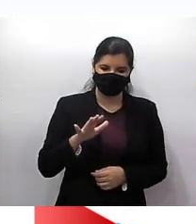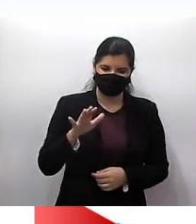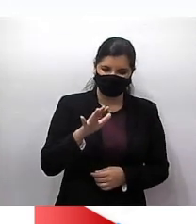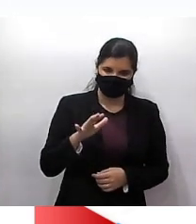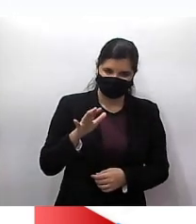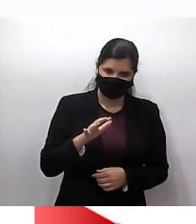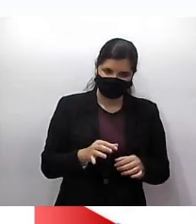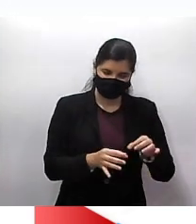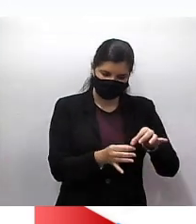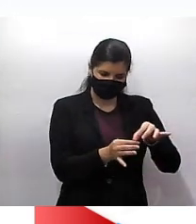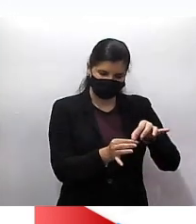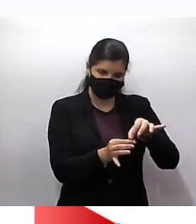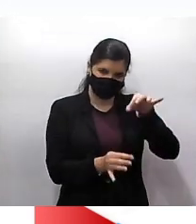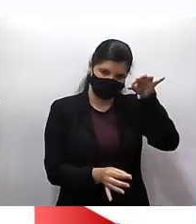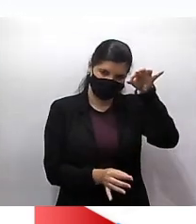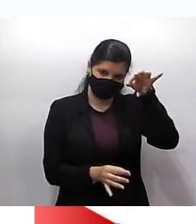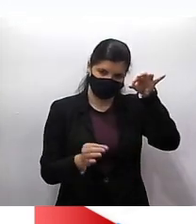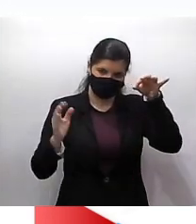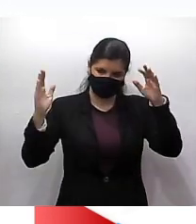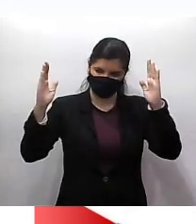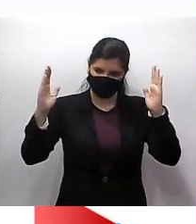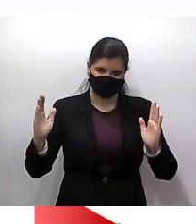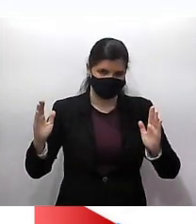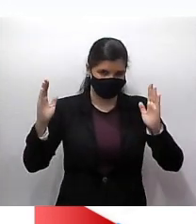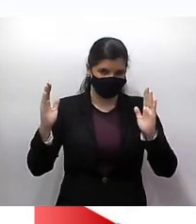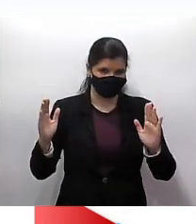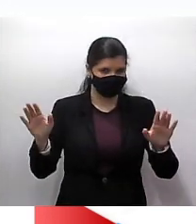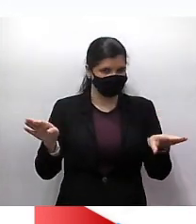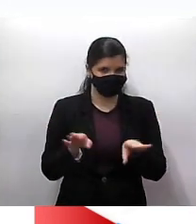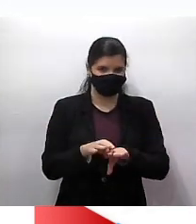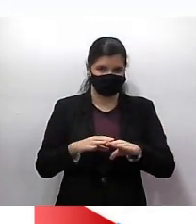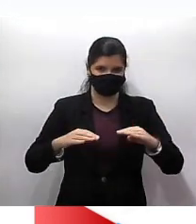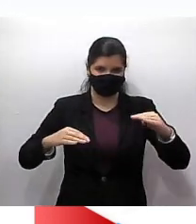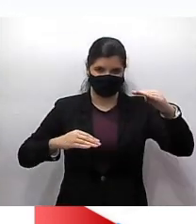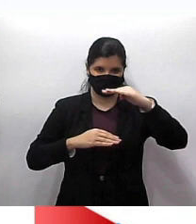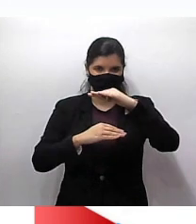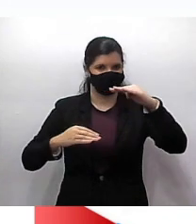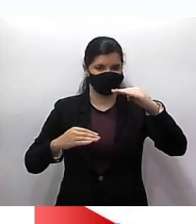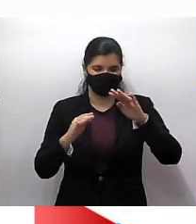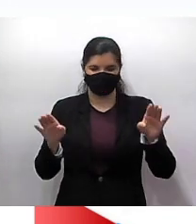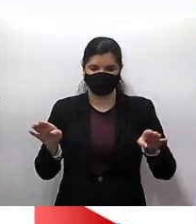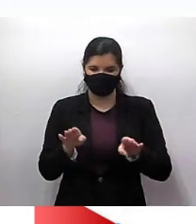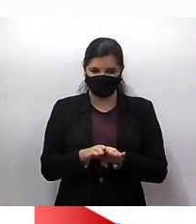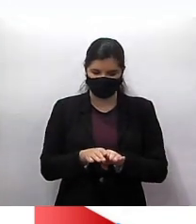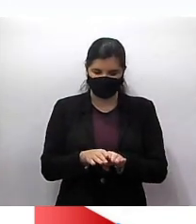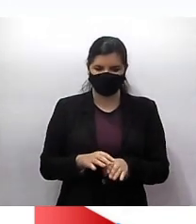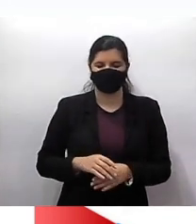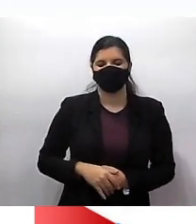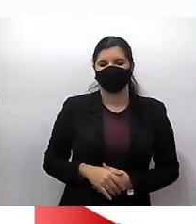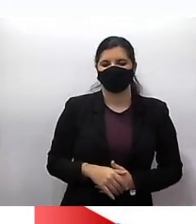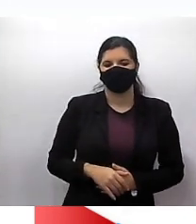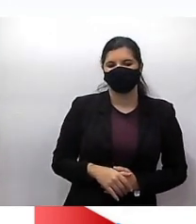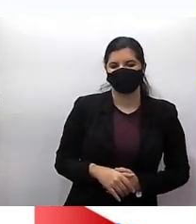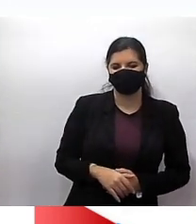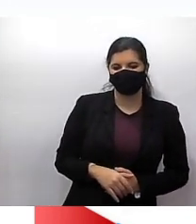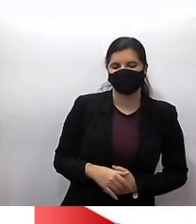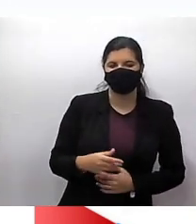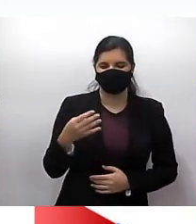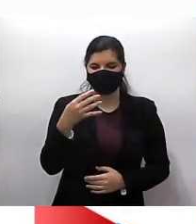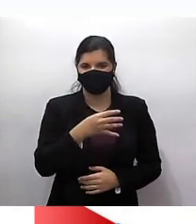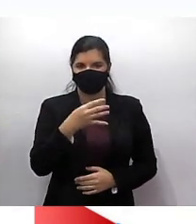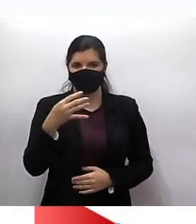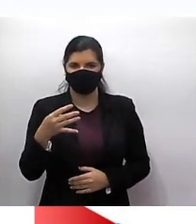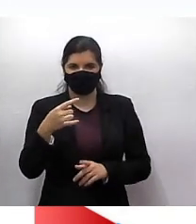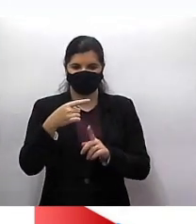um lado é paralelo ao outro na mesma altura, tá vendo? Ou seja, no mesmo comprimento. Então, 44